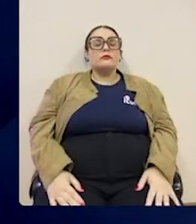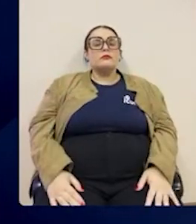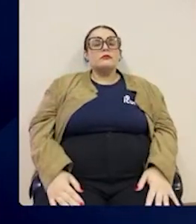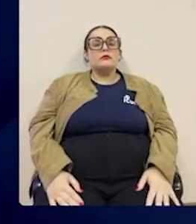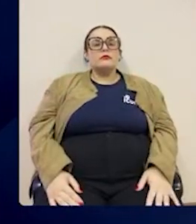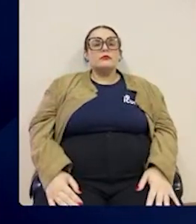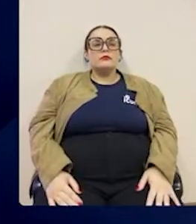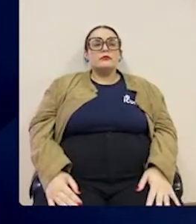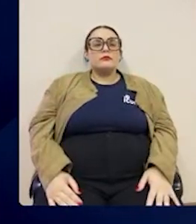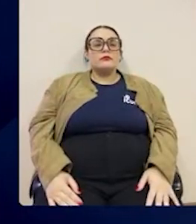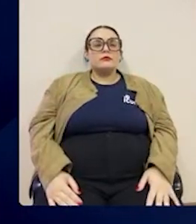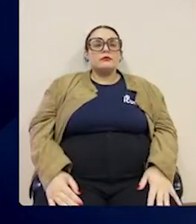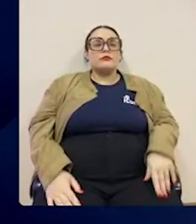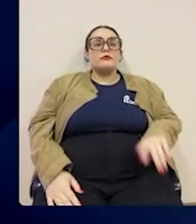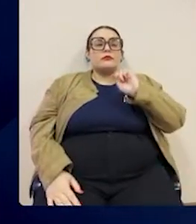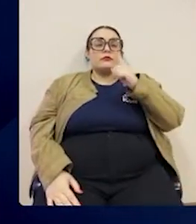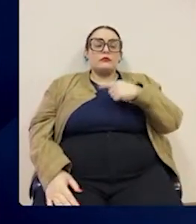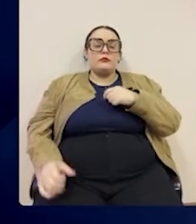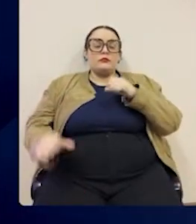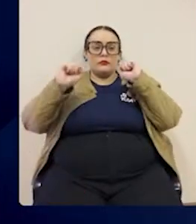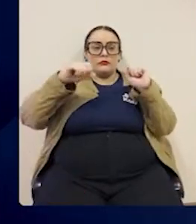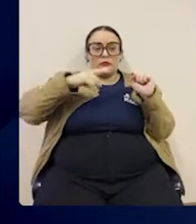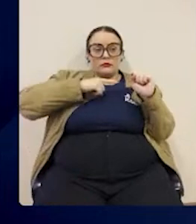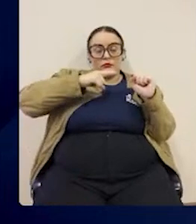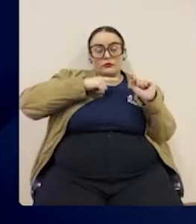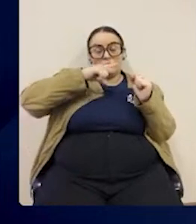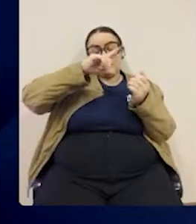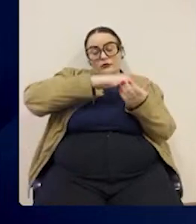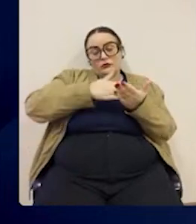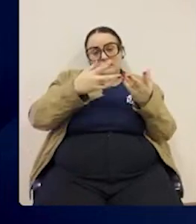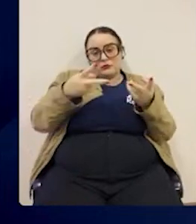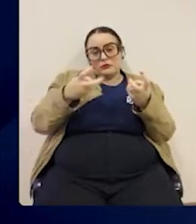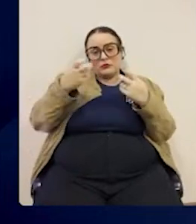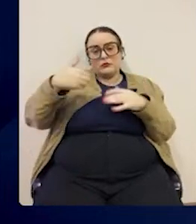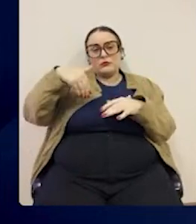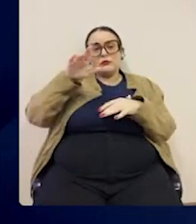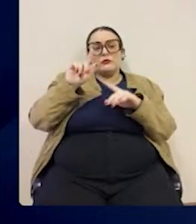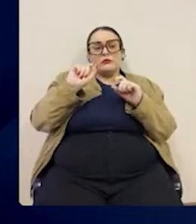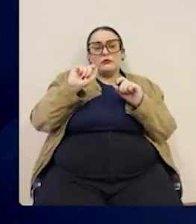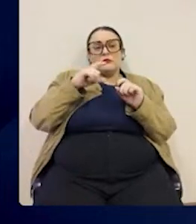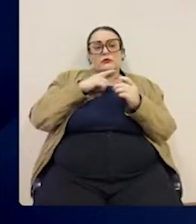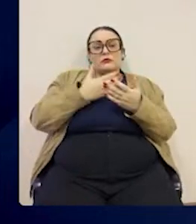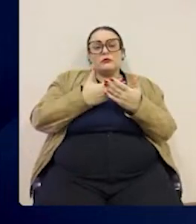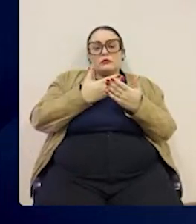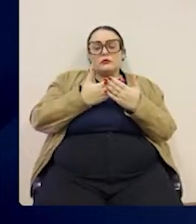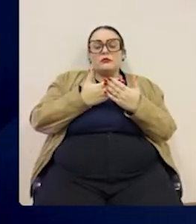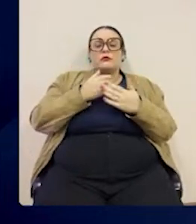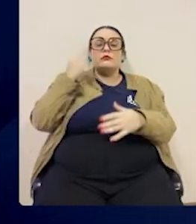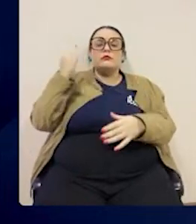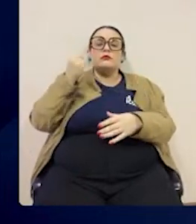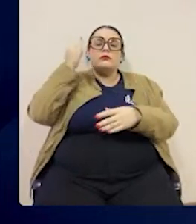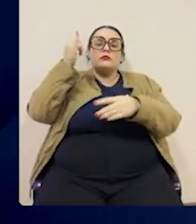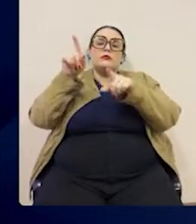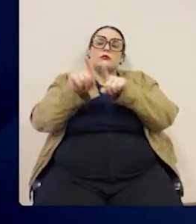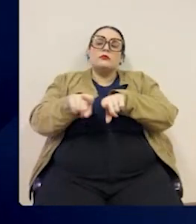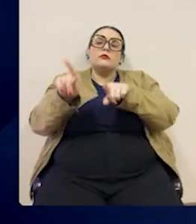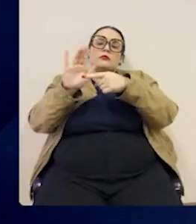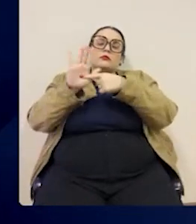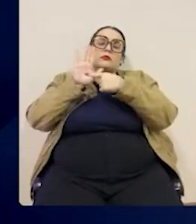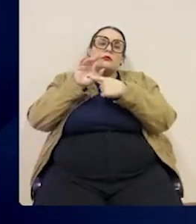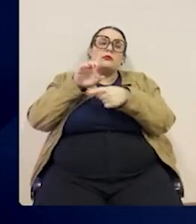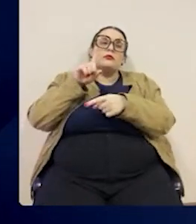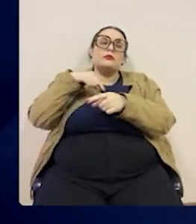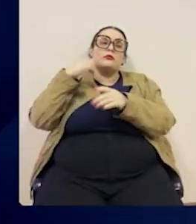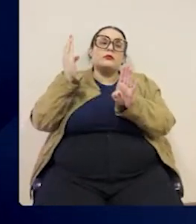precisa tirar a melhor interpretação daquilo e no que aquele estudo tem relevância e nos mostra. Então, quando a gente foi ver esse trabalho, ele é um